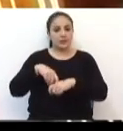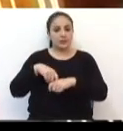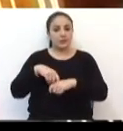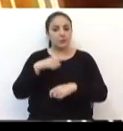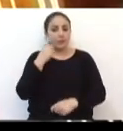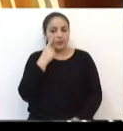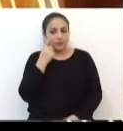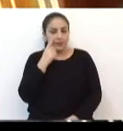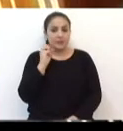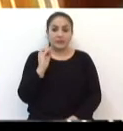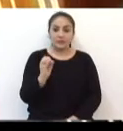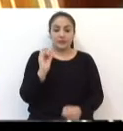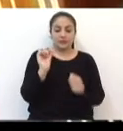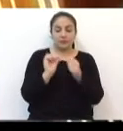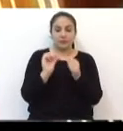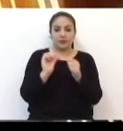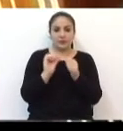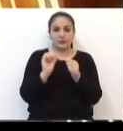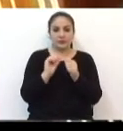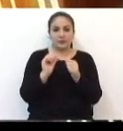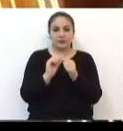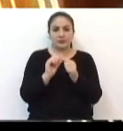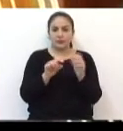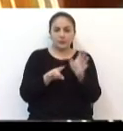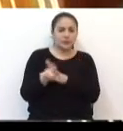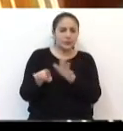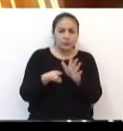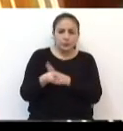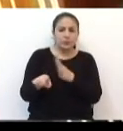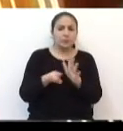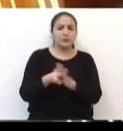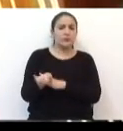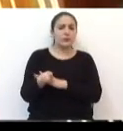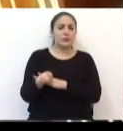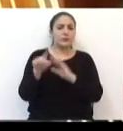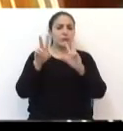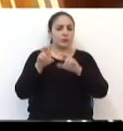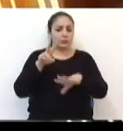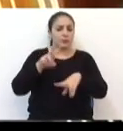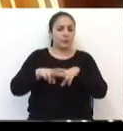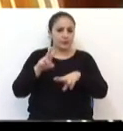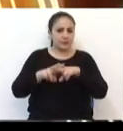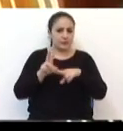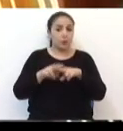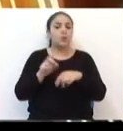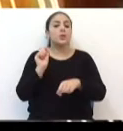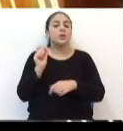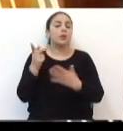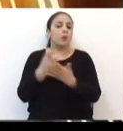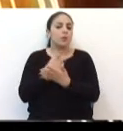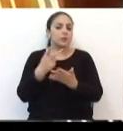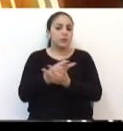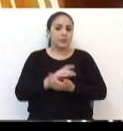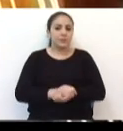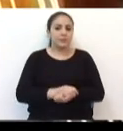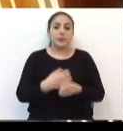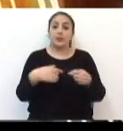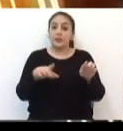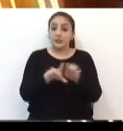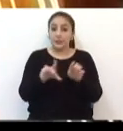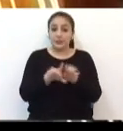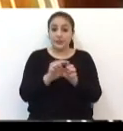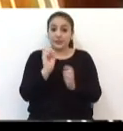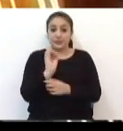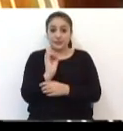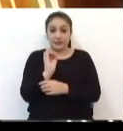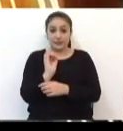competência exatamente de fazer questionamentos sobre a prisão, o que aconteceu nessa prisão, e